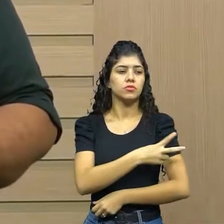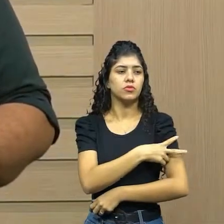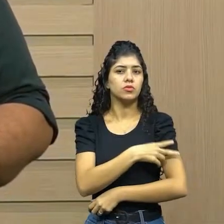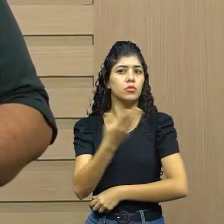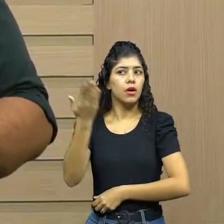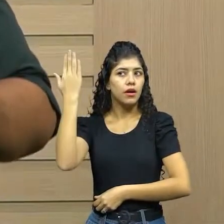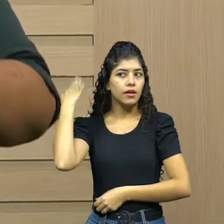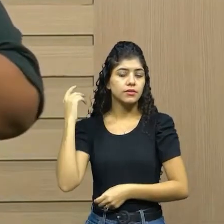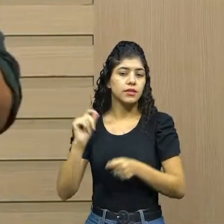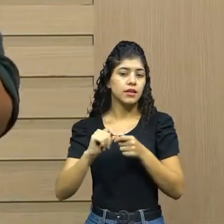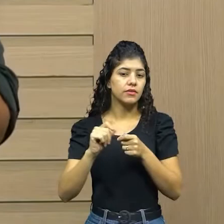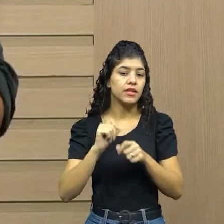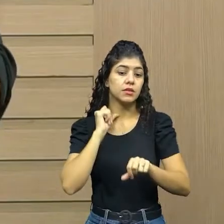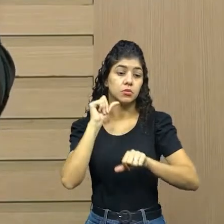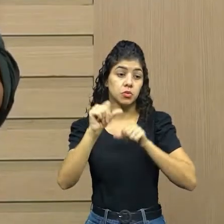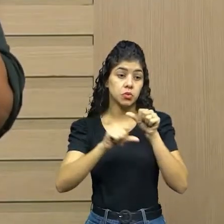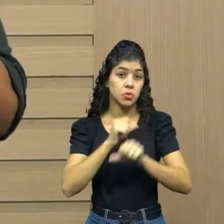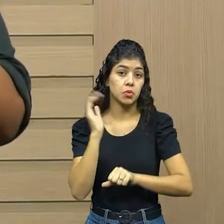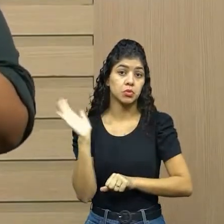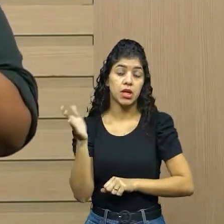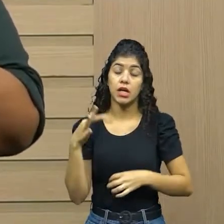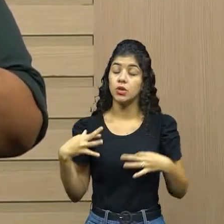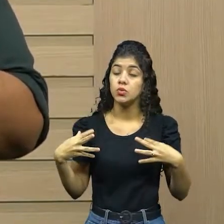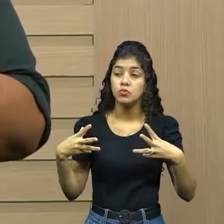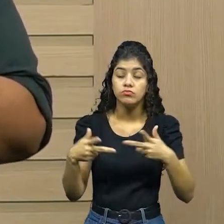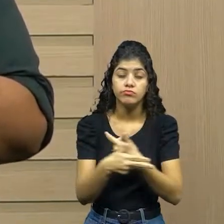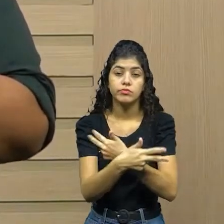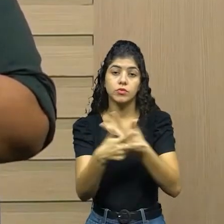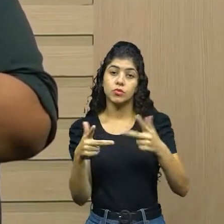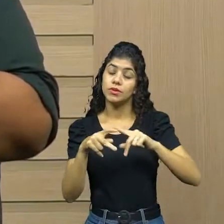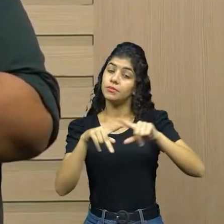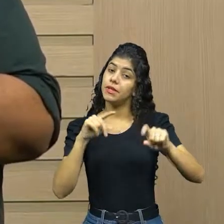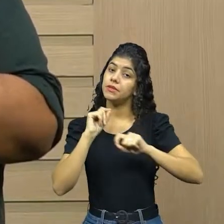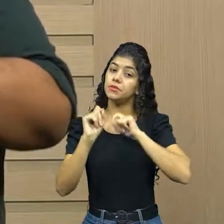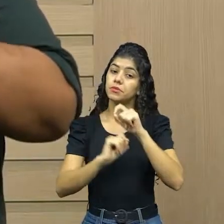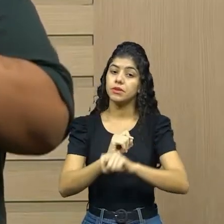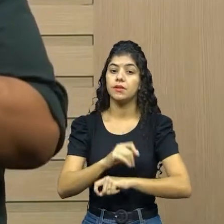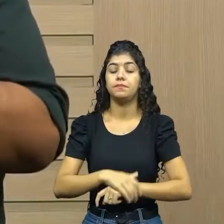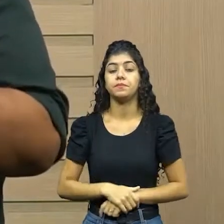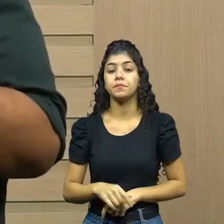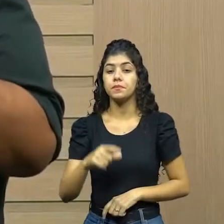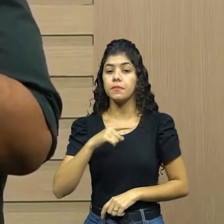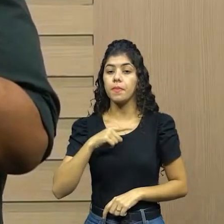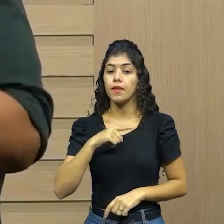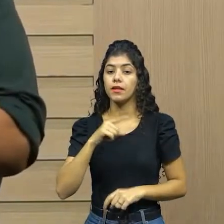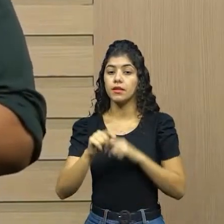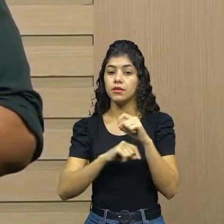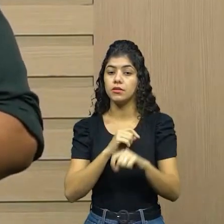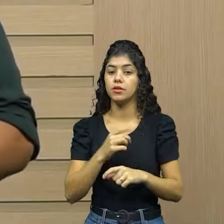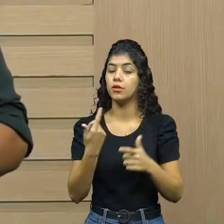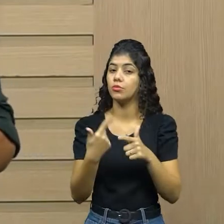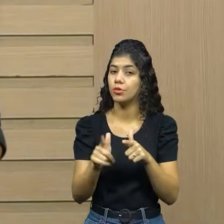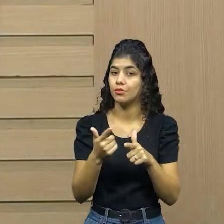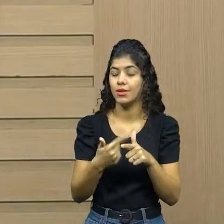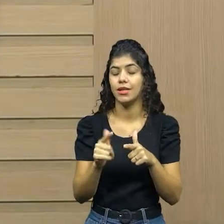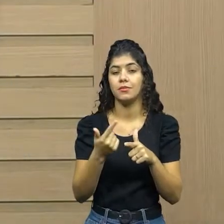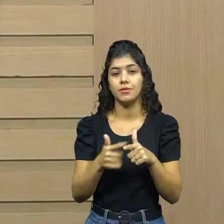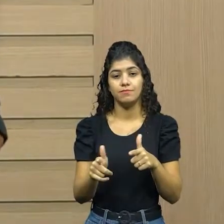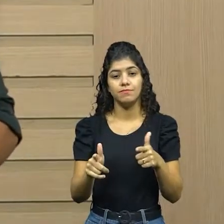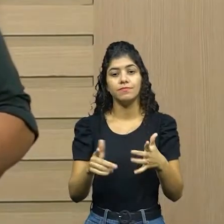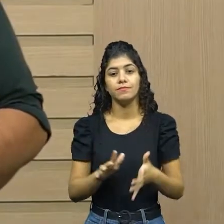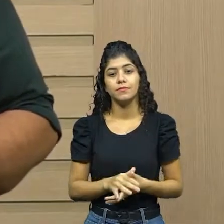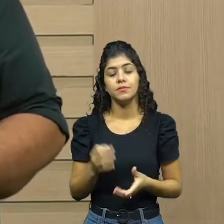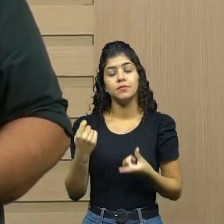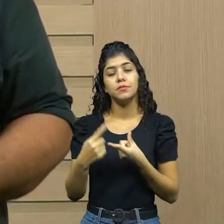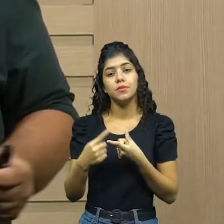feito isso, e ele tinha mudado tantas coisas já, mas ele tinha isso, um grande problema